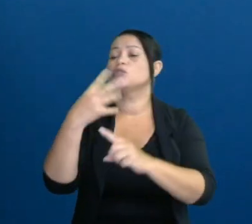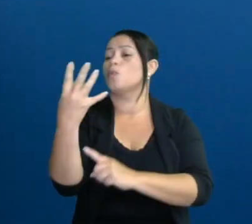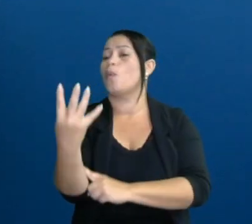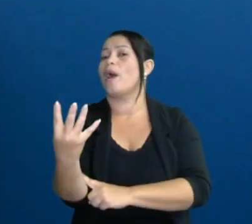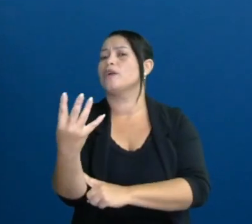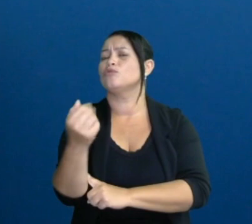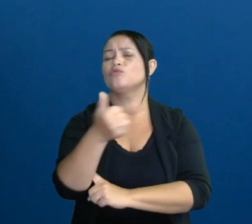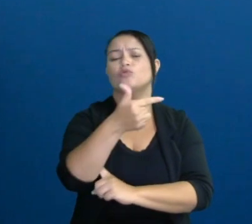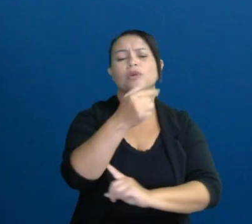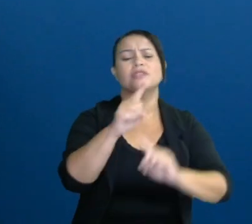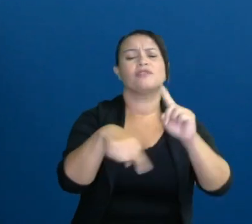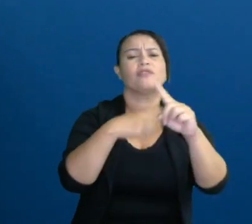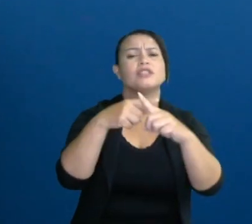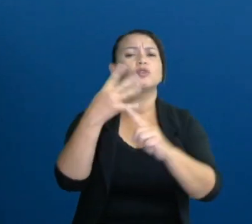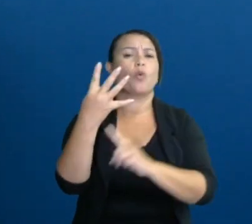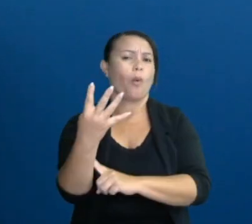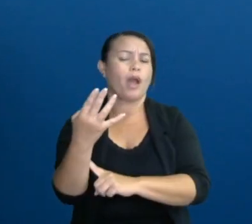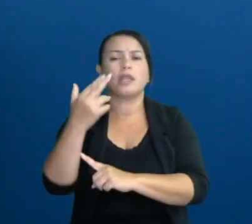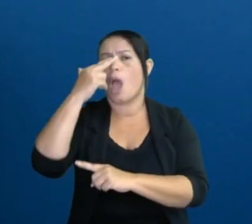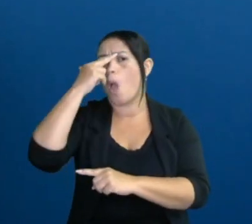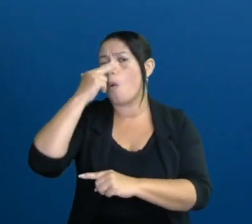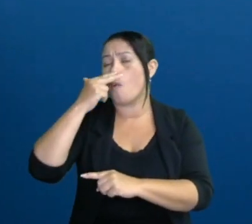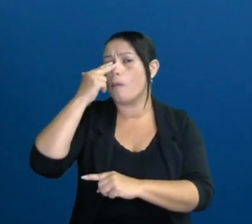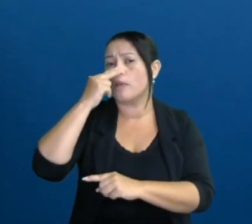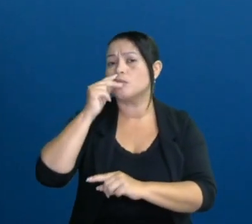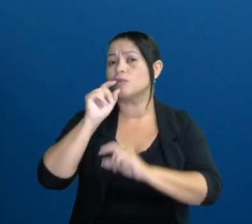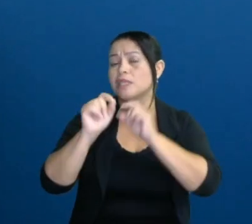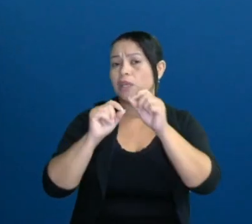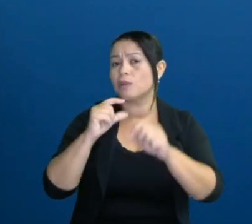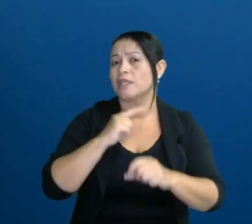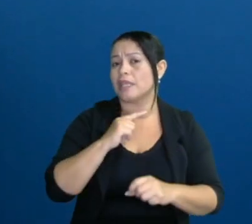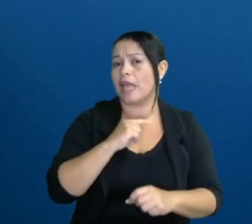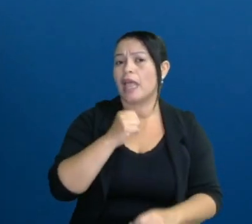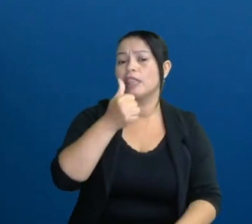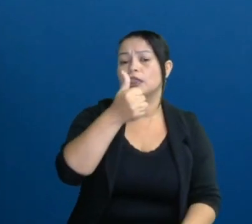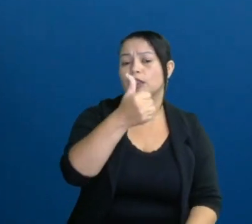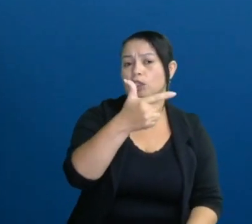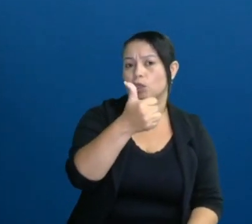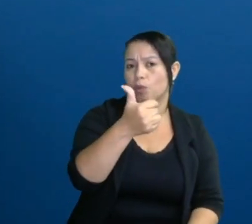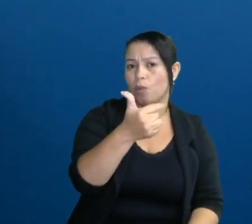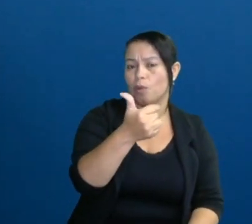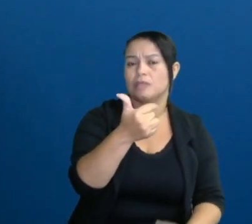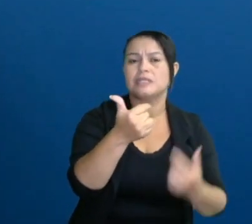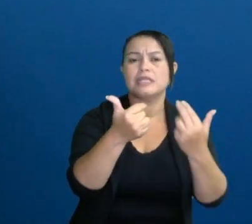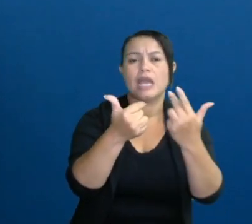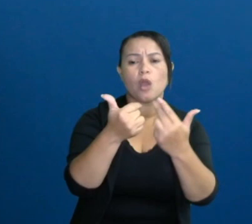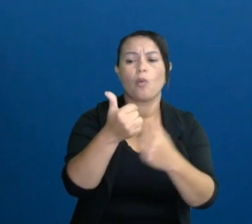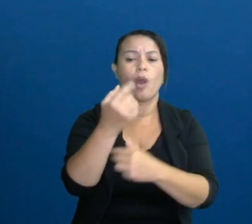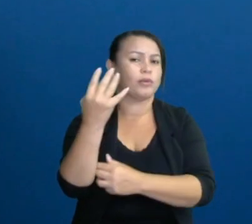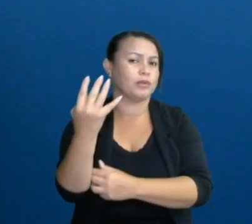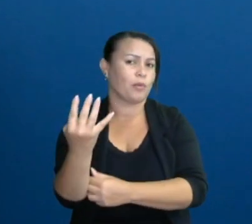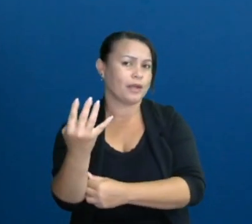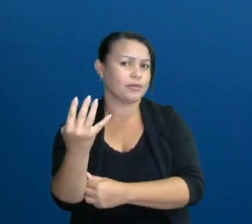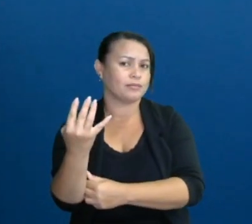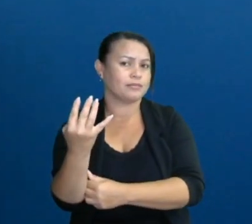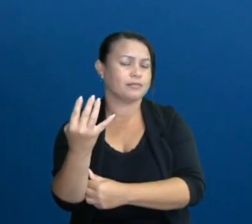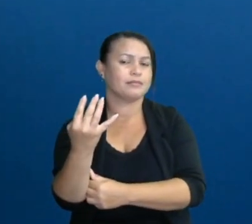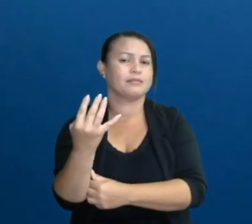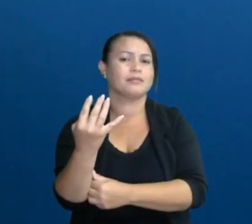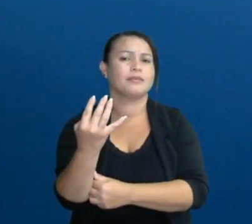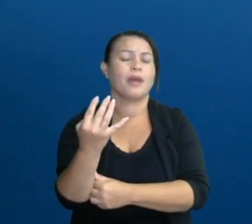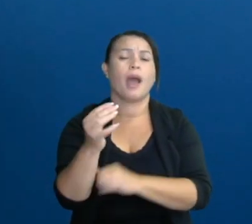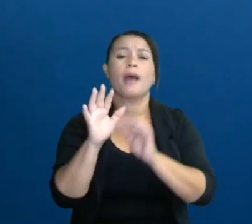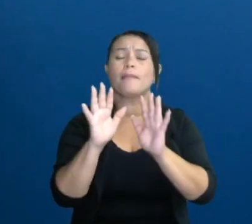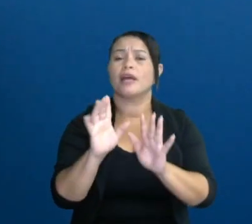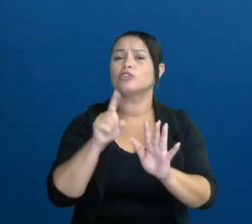4. 12 vezes 4 é a mesma coisa de eu ter 12 parcelas iguais de 4, certo?